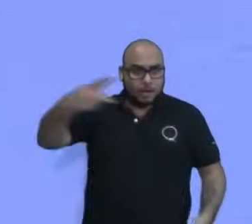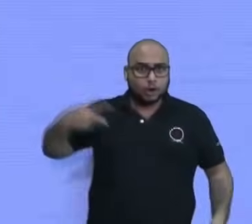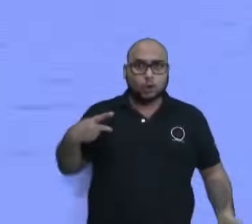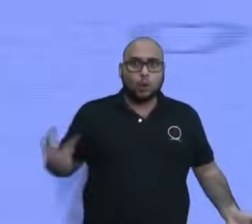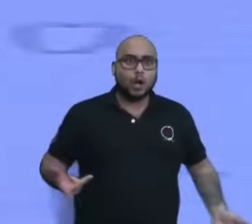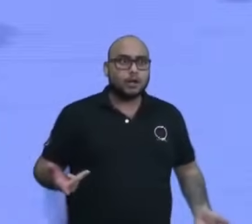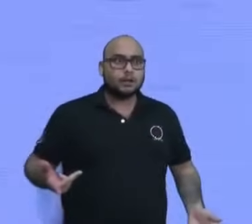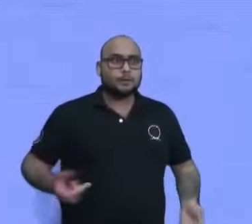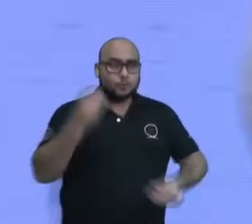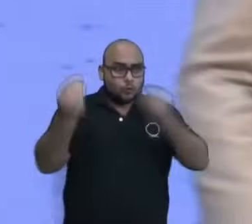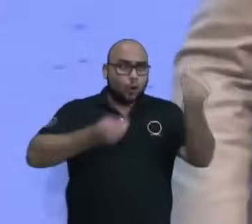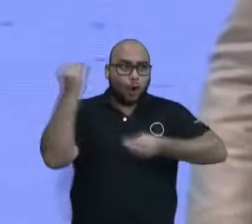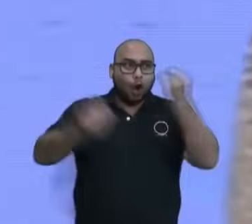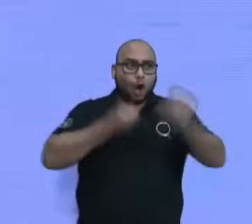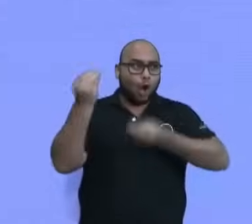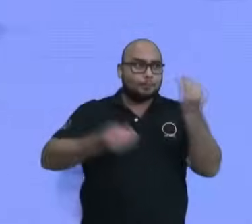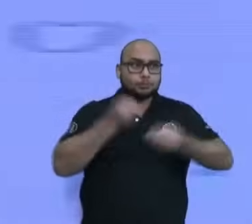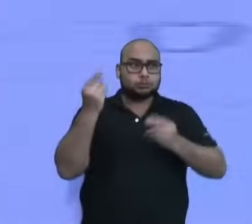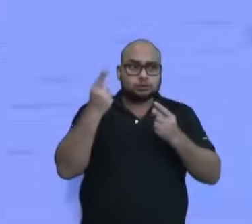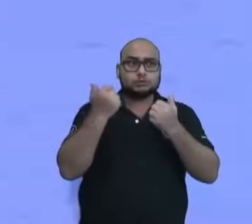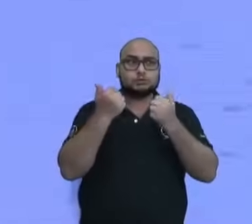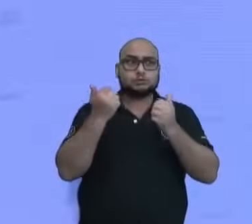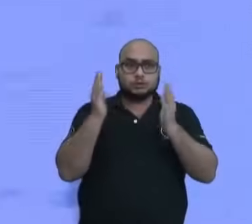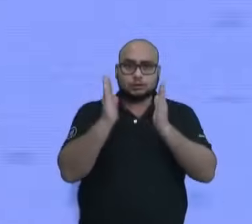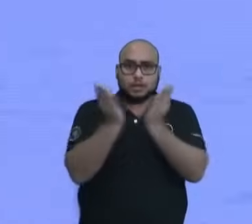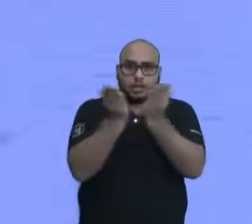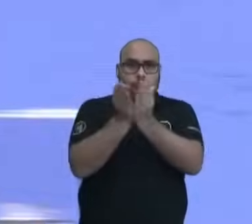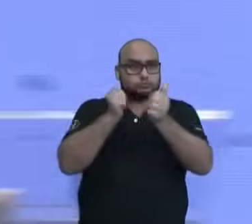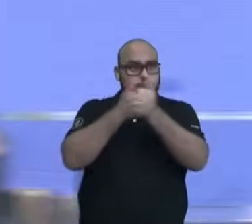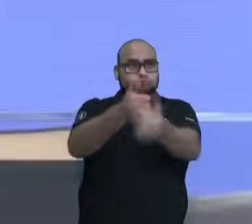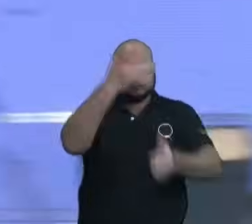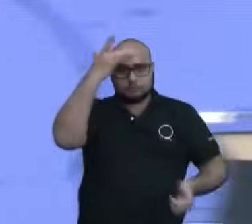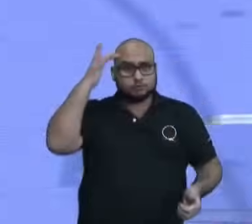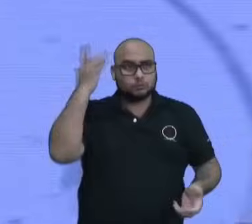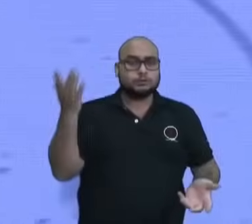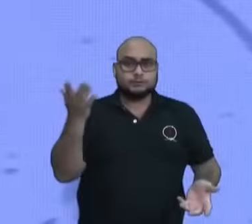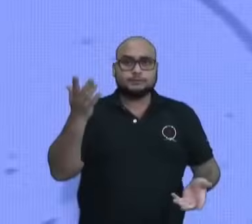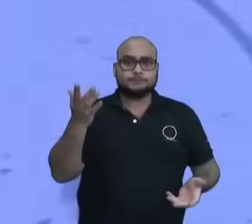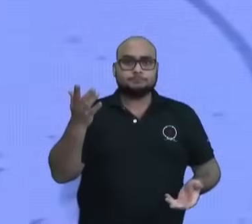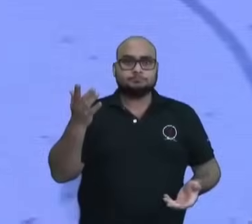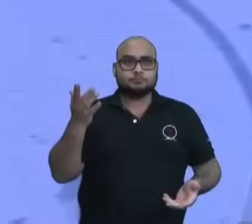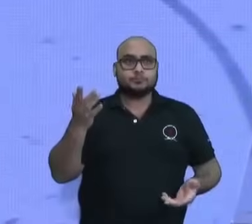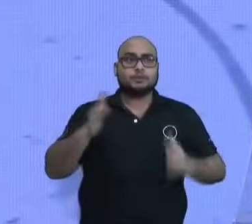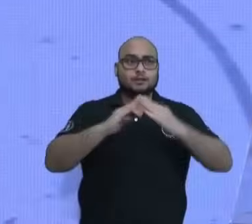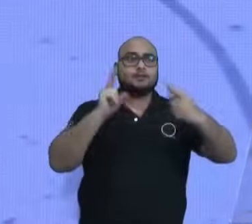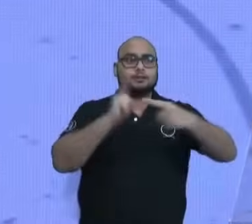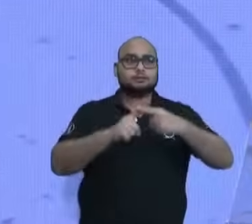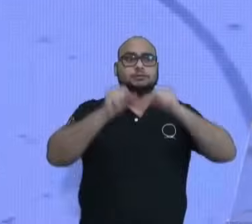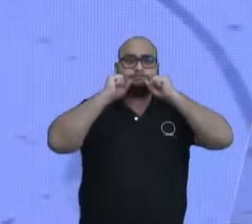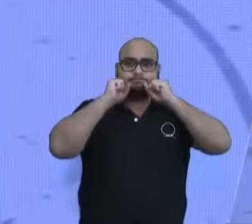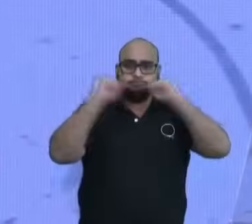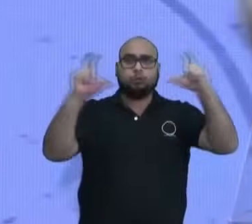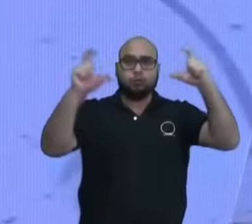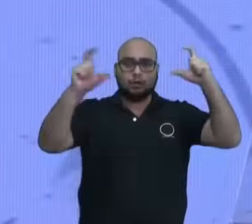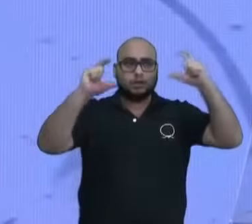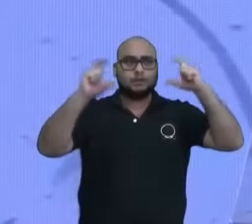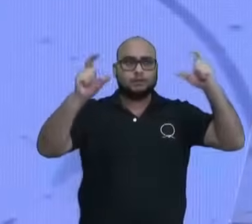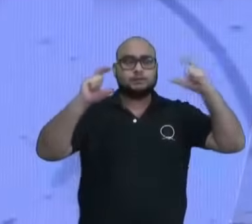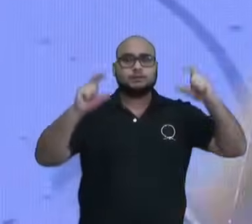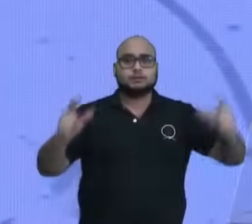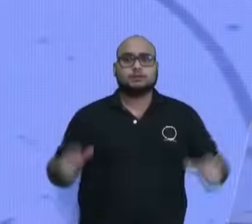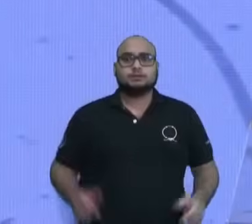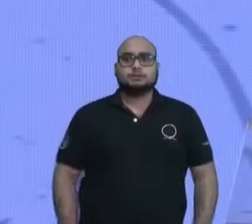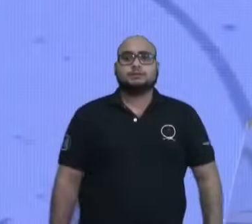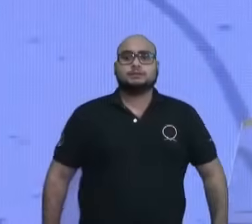crente seguindo esse tipo de gente Ô igreja desperta a igreja de Jesus a